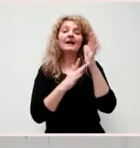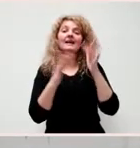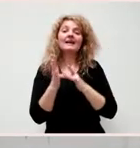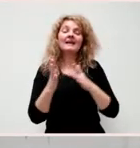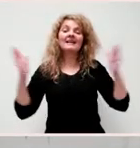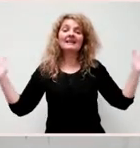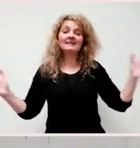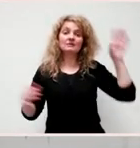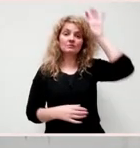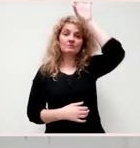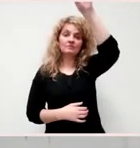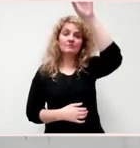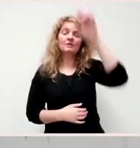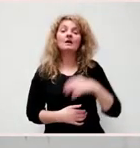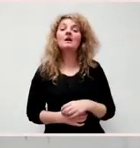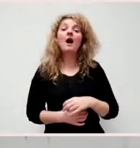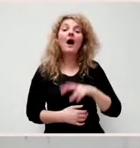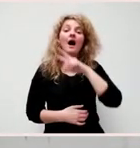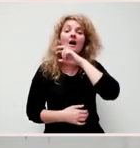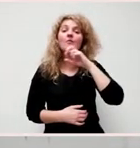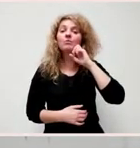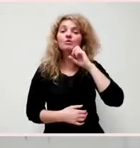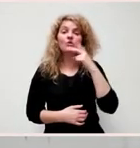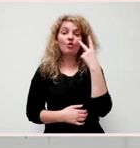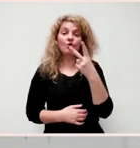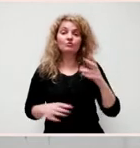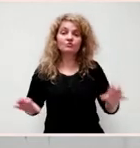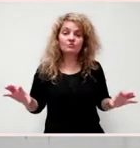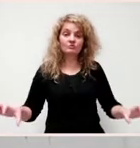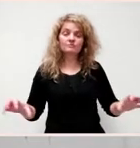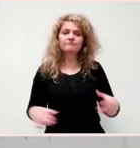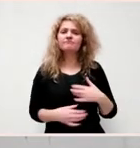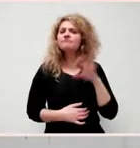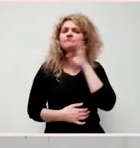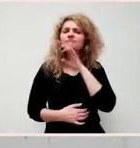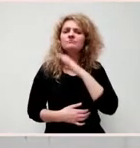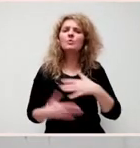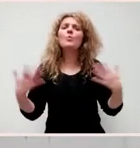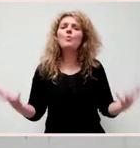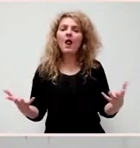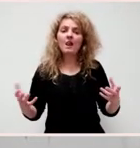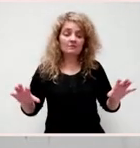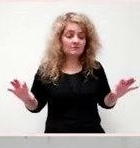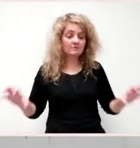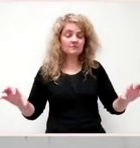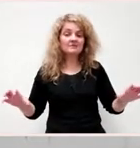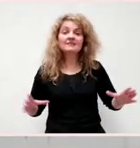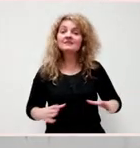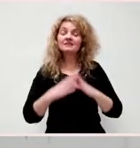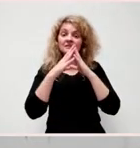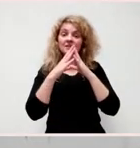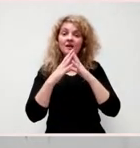e dous apóstoles nas xambas. Como curiosidade, podemos indicar que dous dos santos que